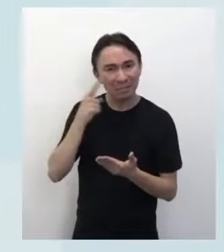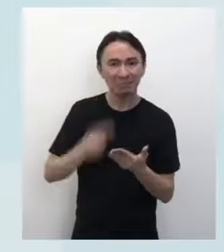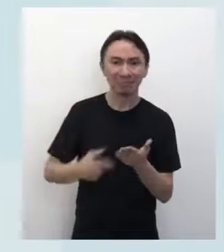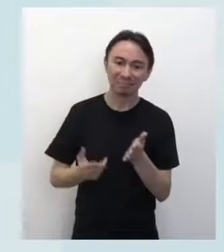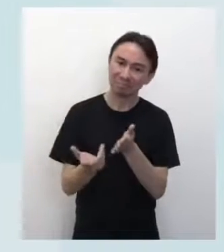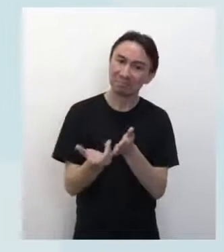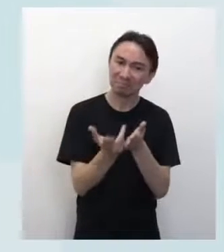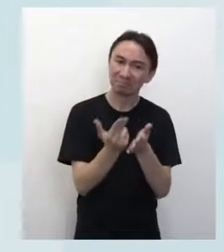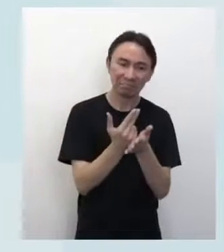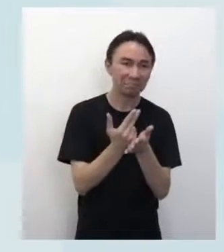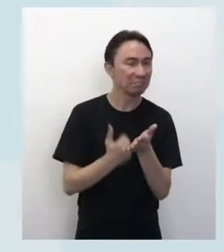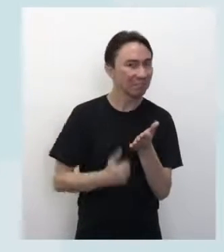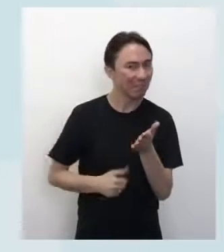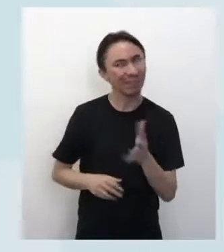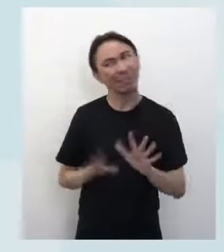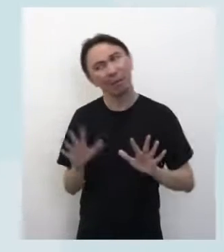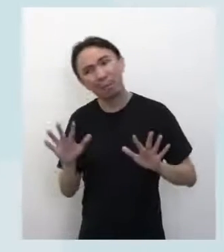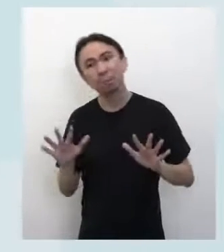ela comenta, ó.